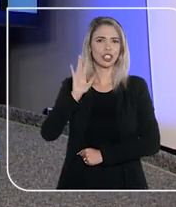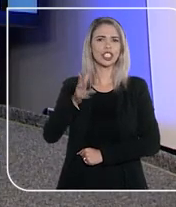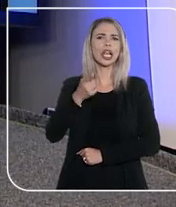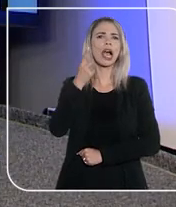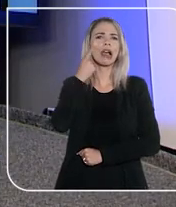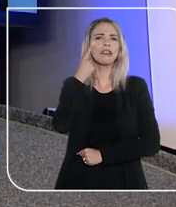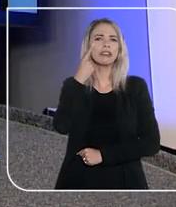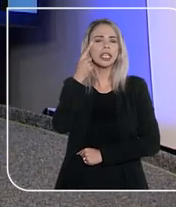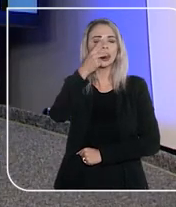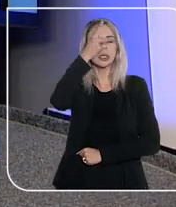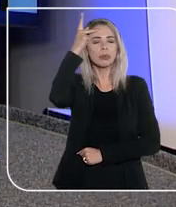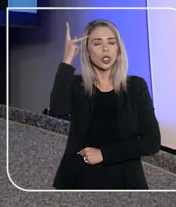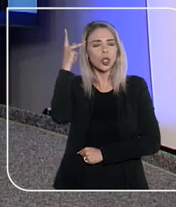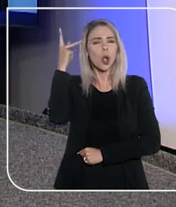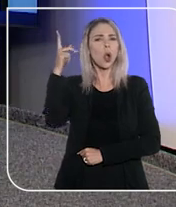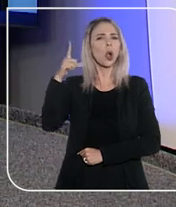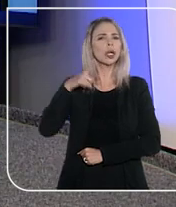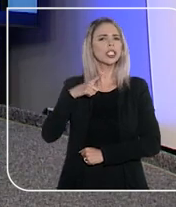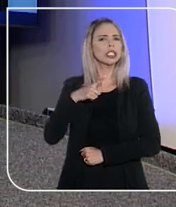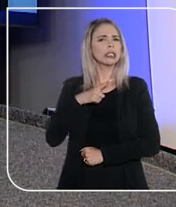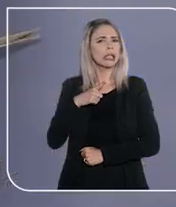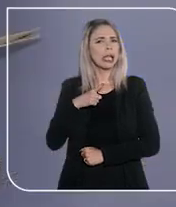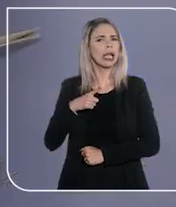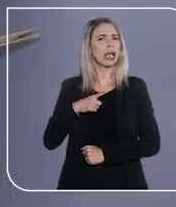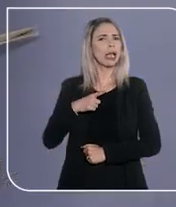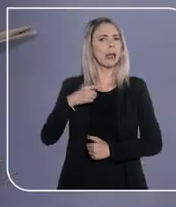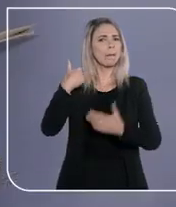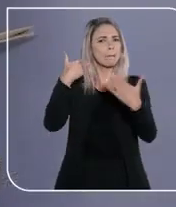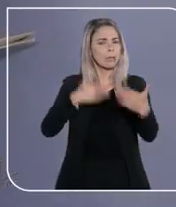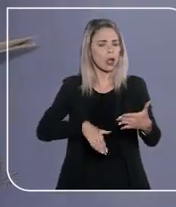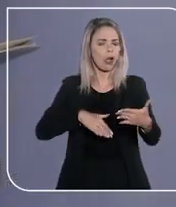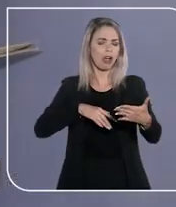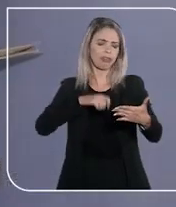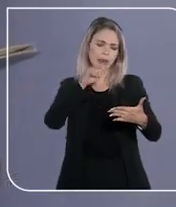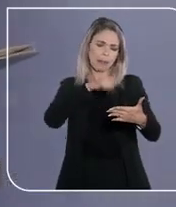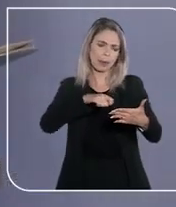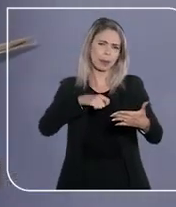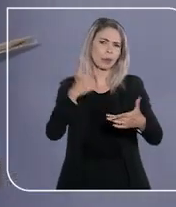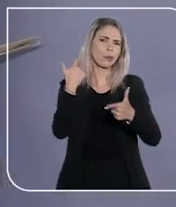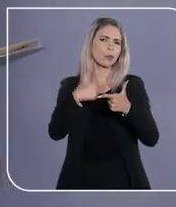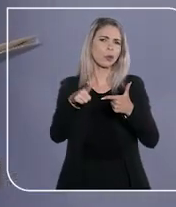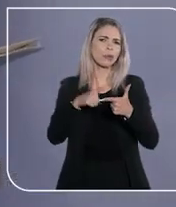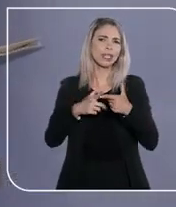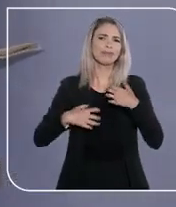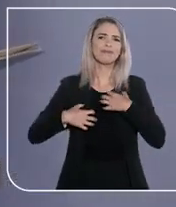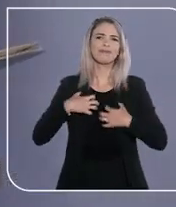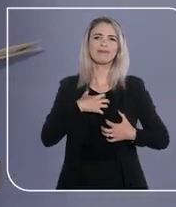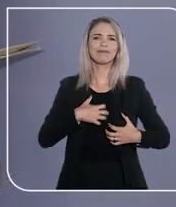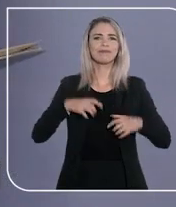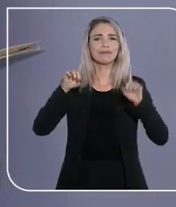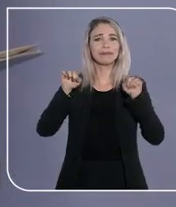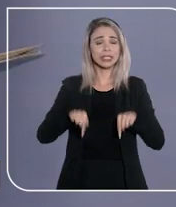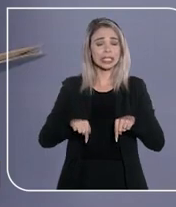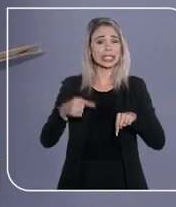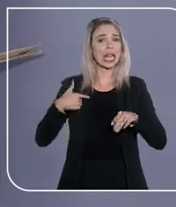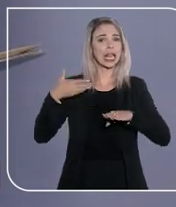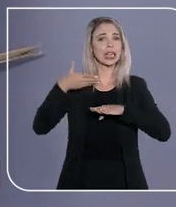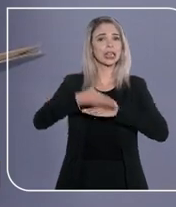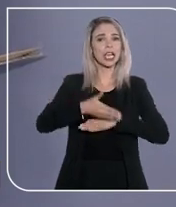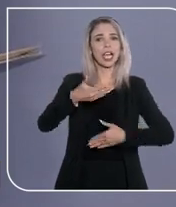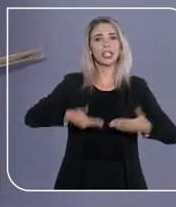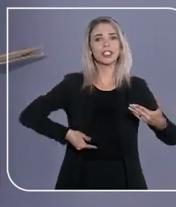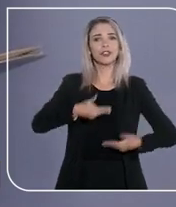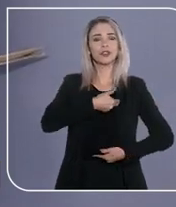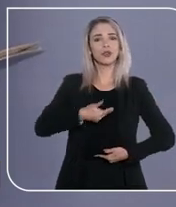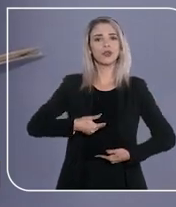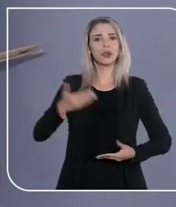candidatos insatisfeitos com algum imbróglio, algum percalço nesse caminho aí a atingir o serviço público e